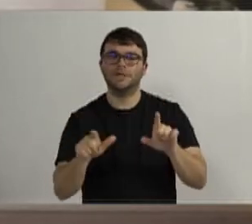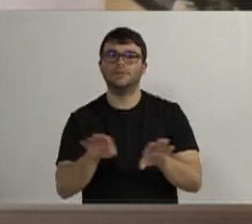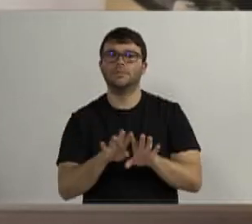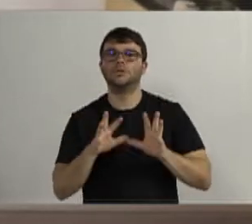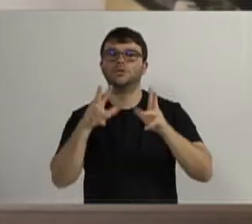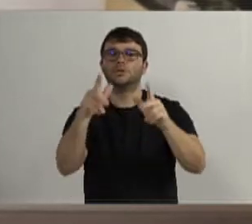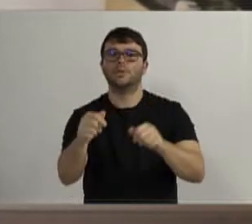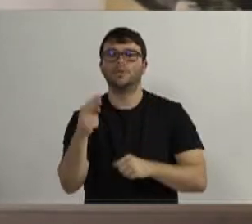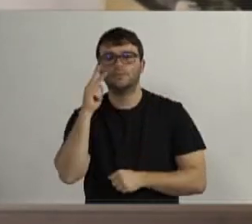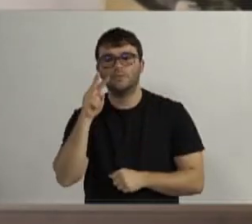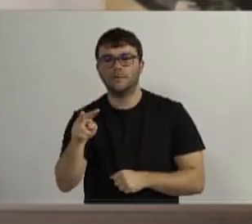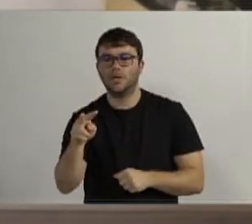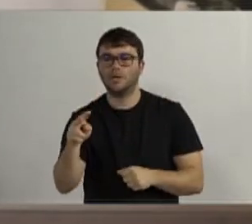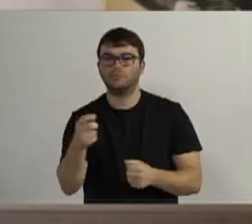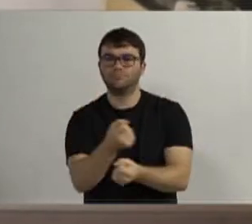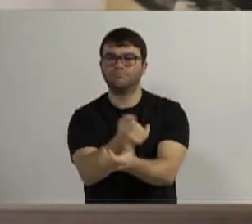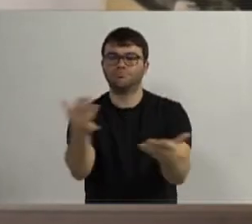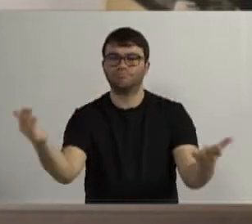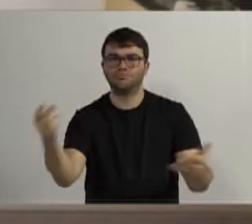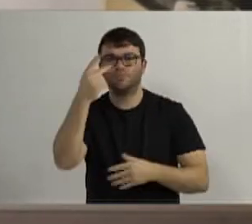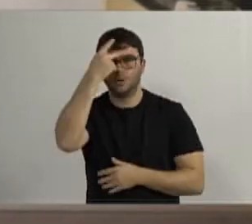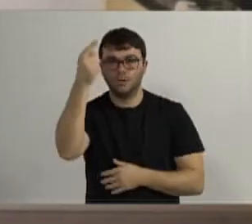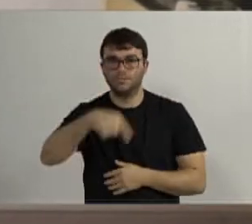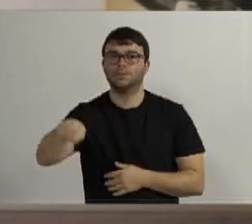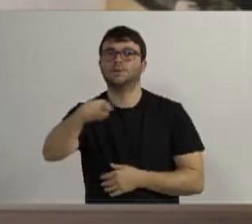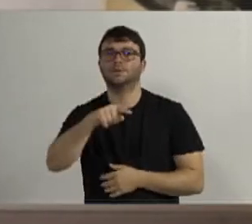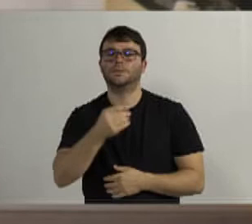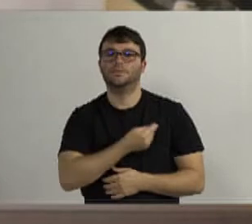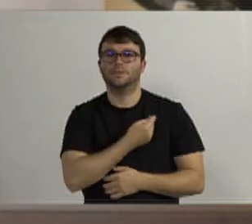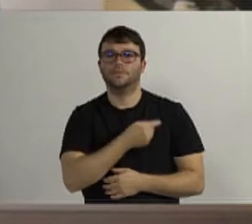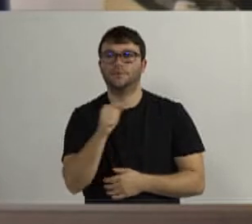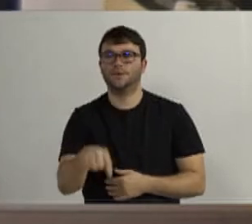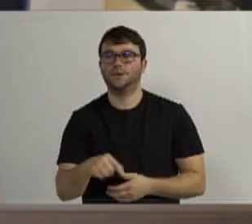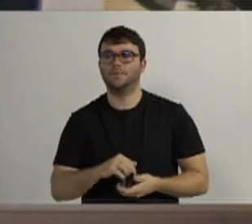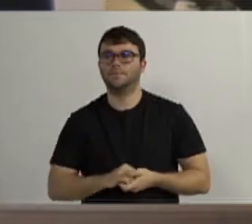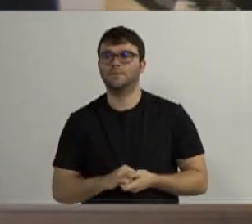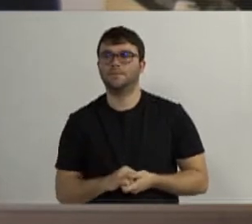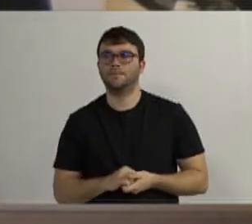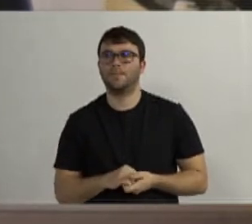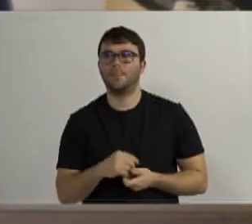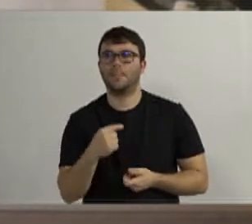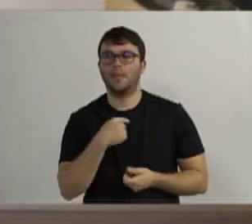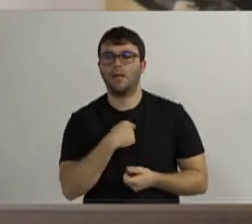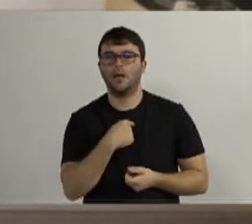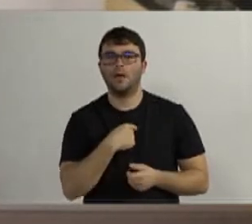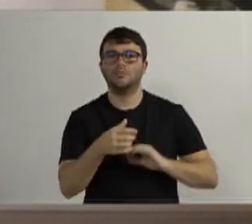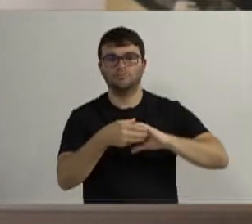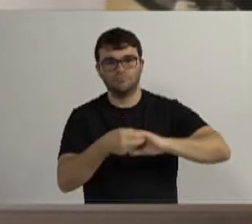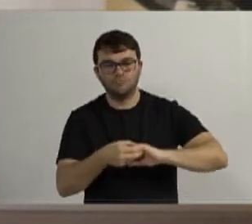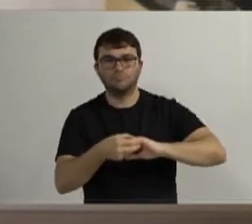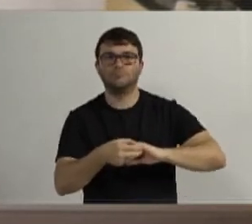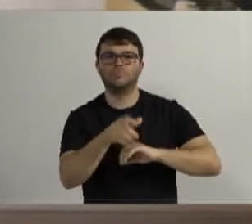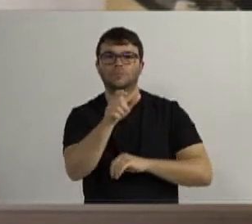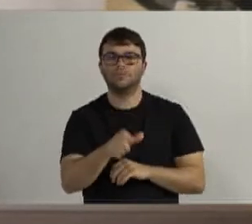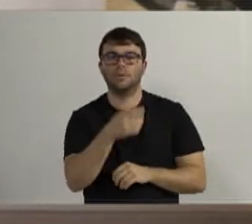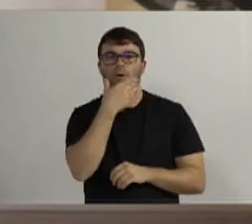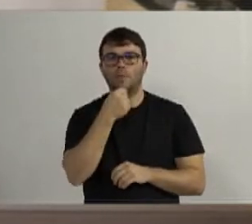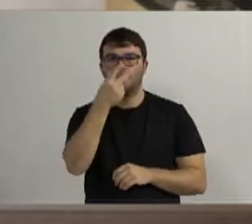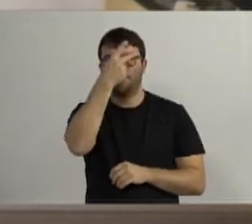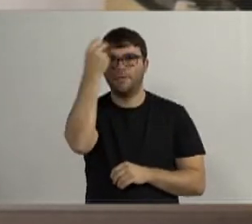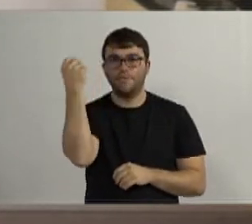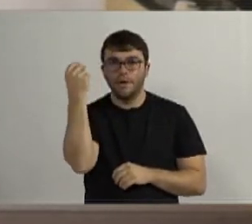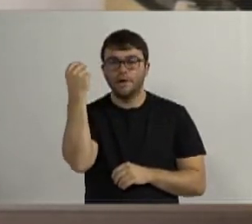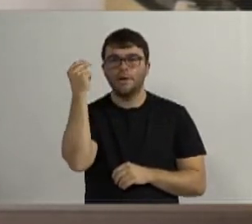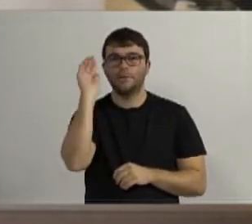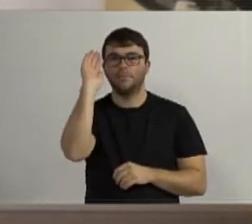aqueles que nos acompanham aqui no plenário dessa casa eu trago a mensagem a saudação do Senhor Prefeito Municipal de